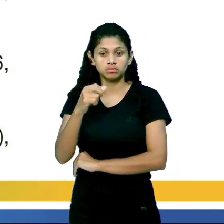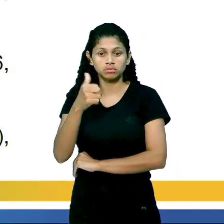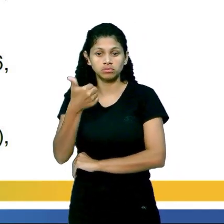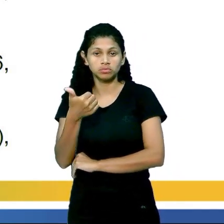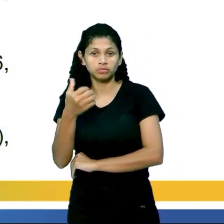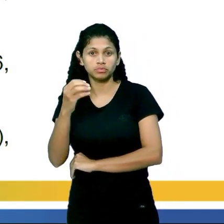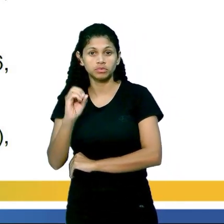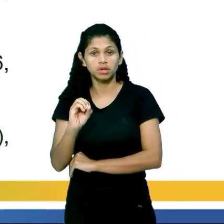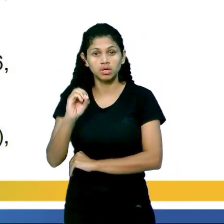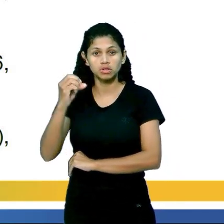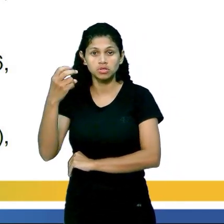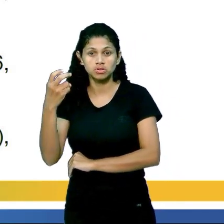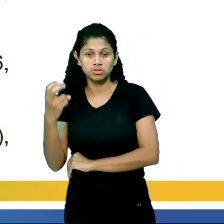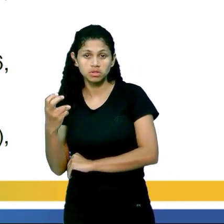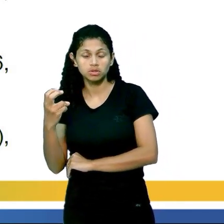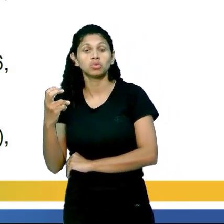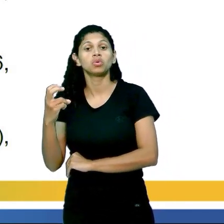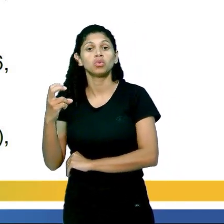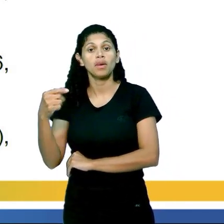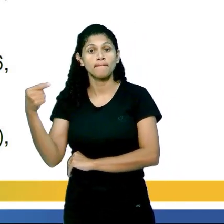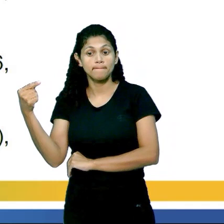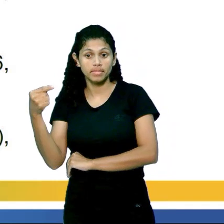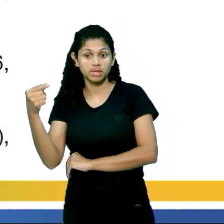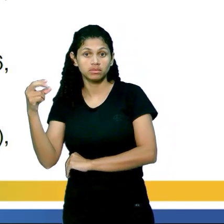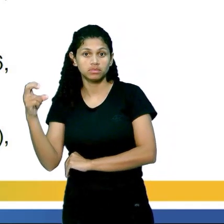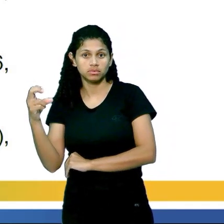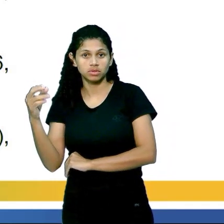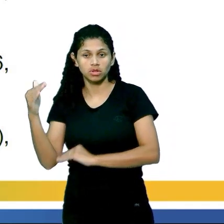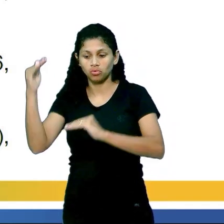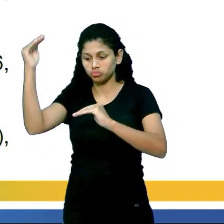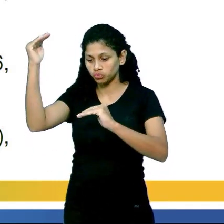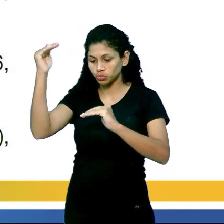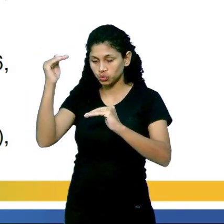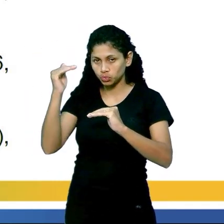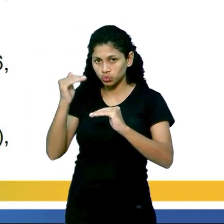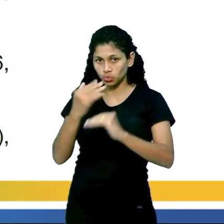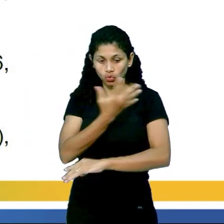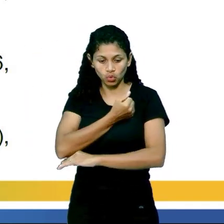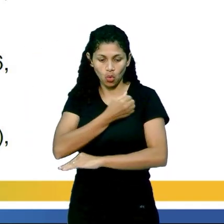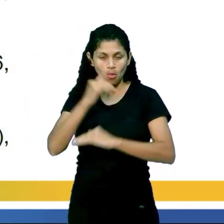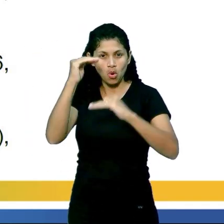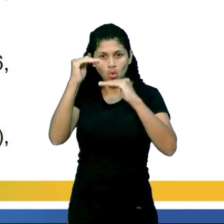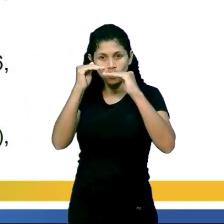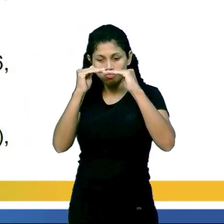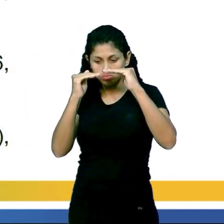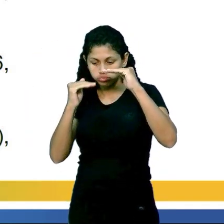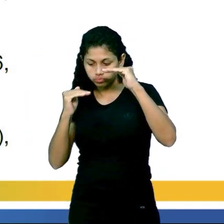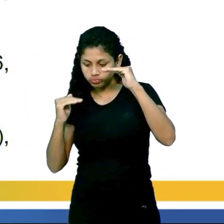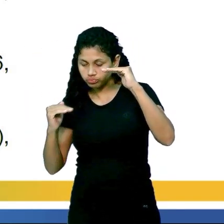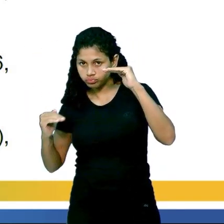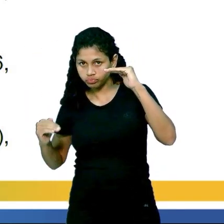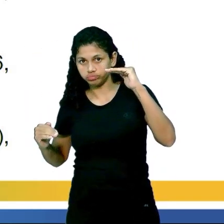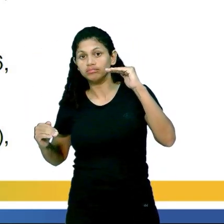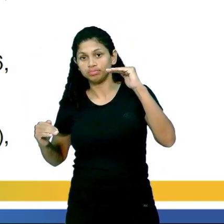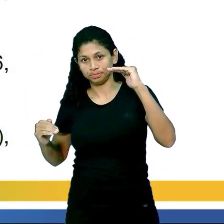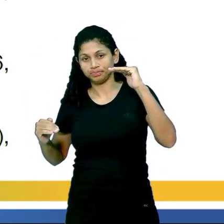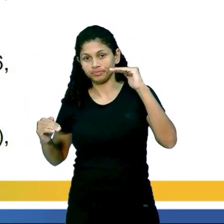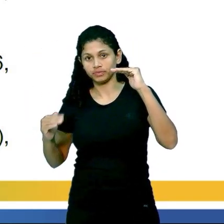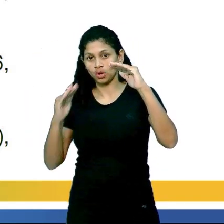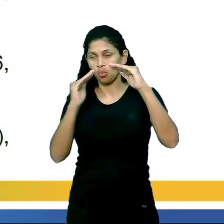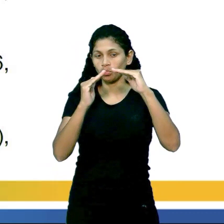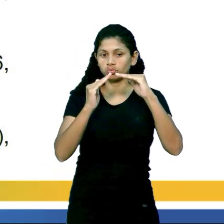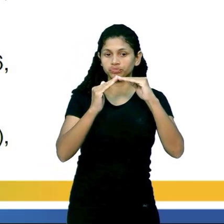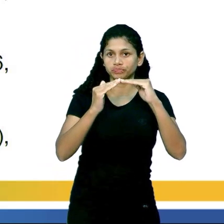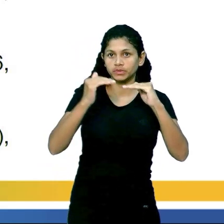5, 0 e menos 5. E assim sucessivamente. Se formos elencar mais outros números aí, ficaria